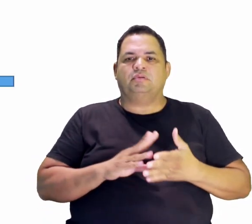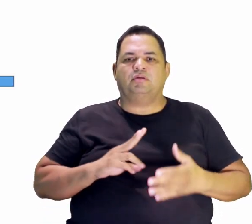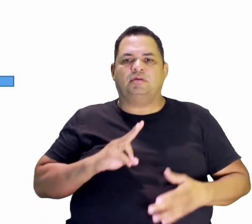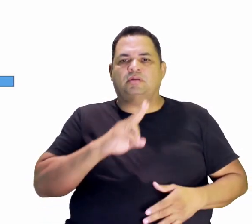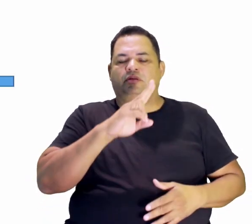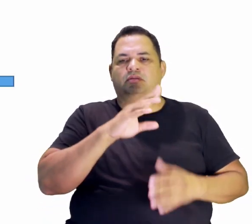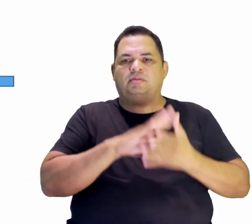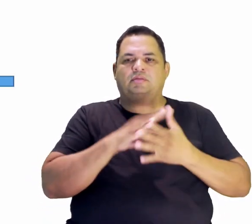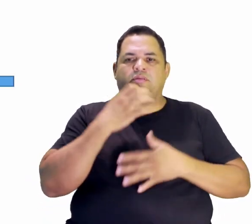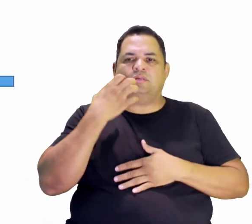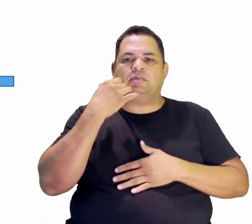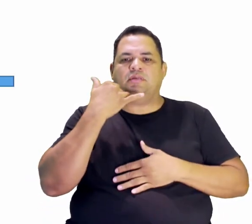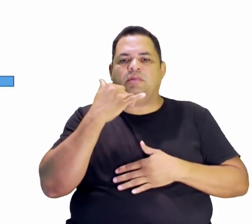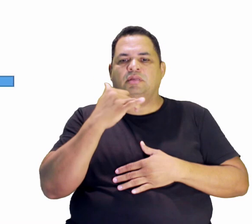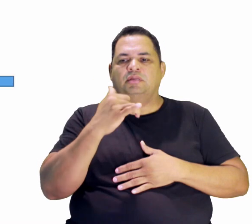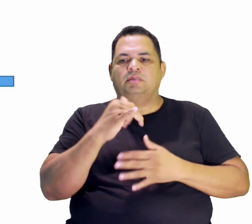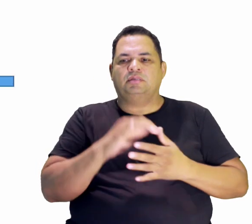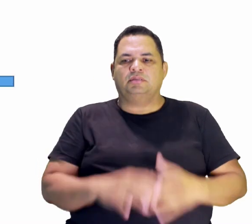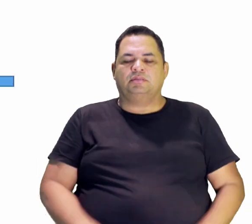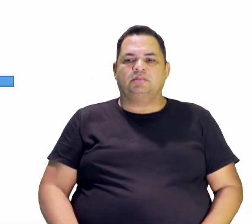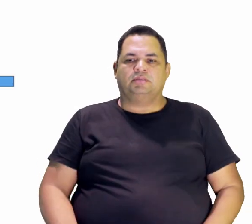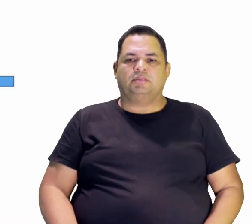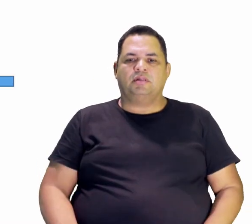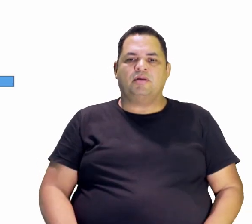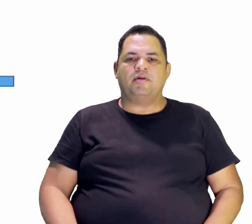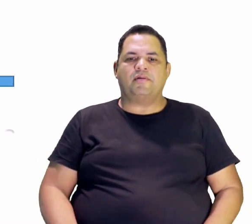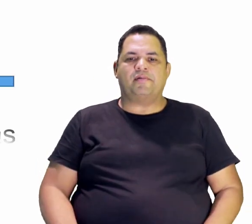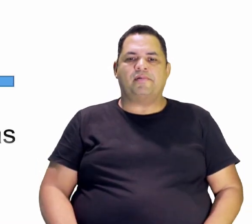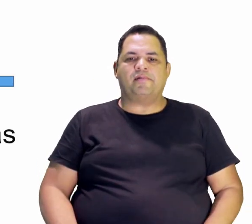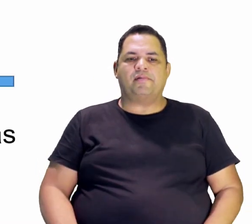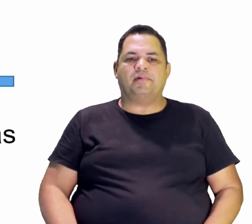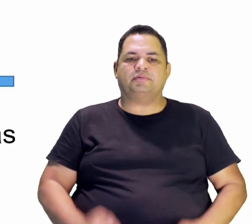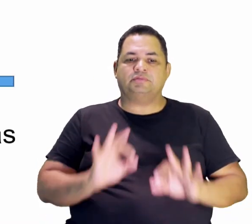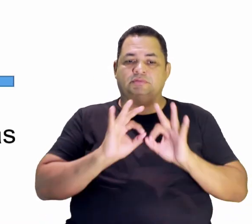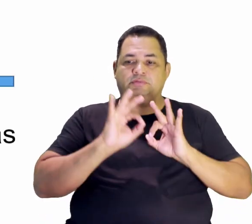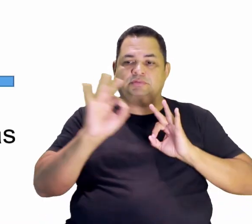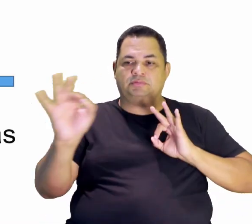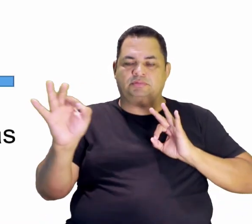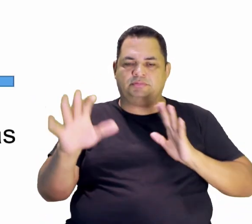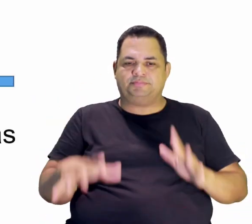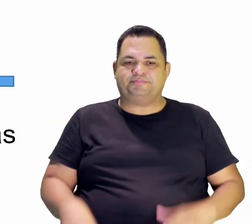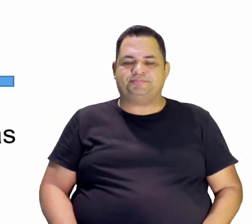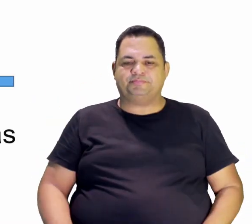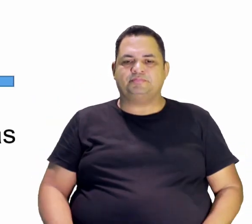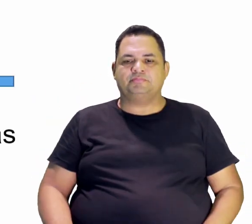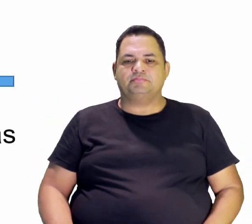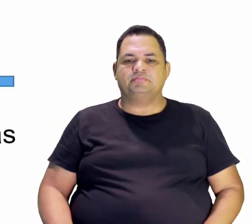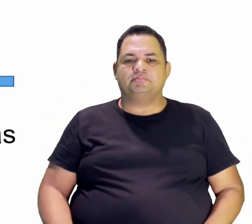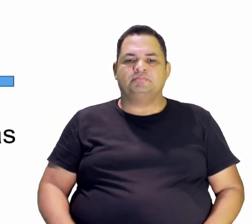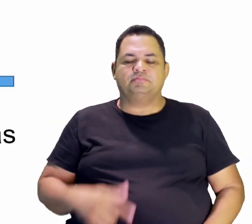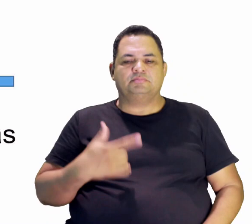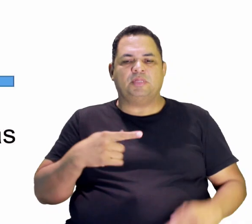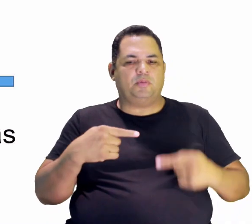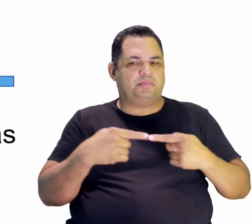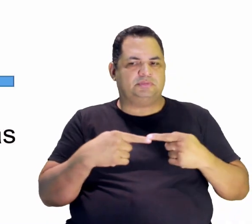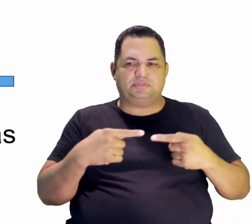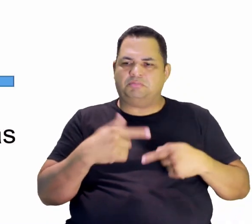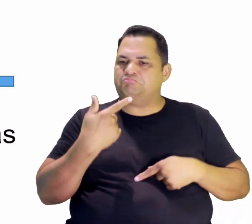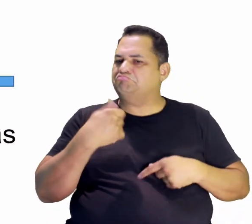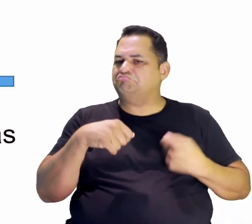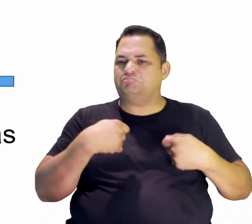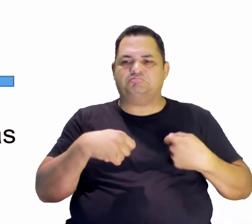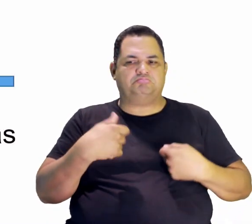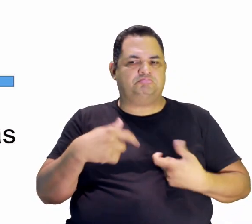peso e elétrica, elas são de campo. Então elas ficam um pouco mais distantes, né? Elas não encostam no corpo, na